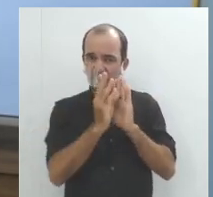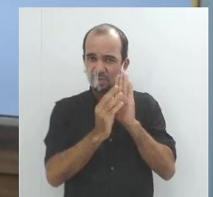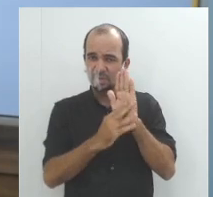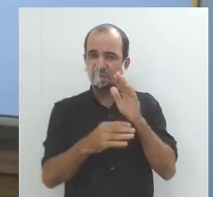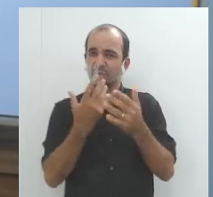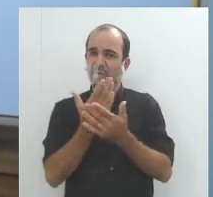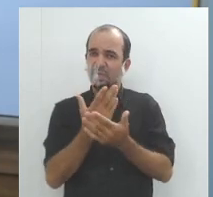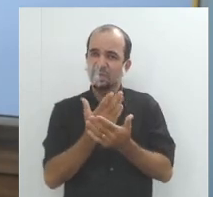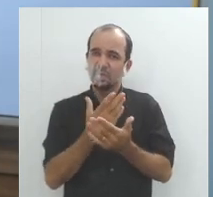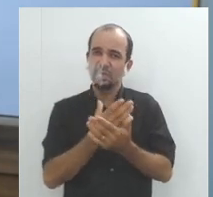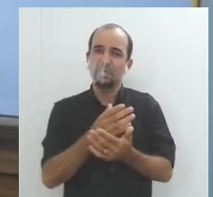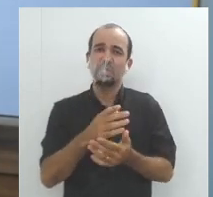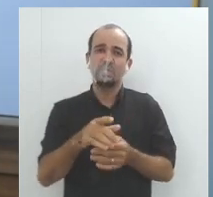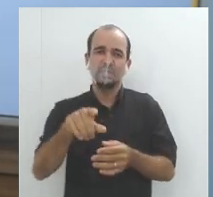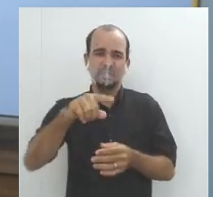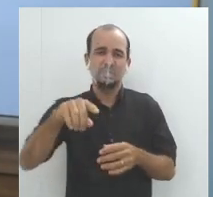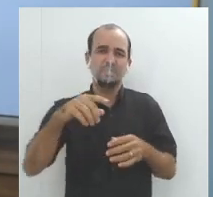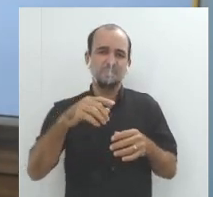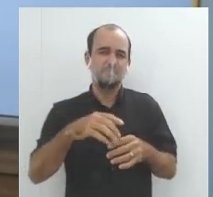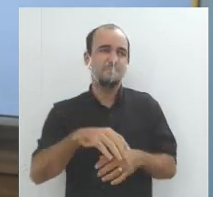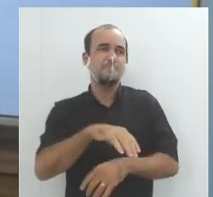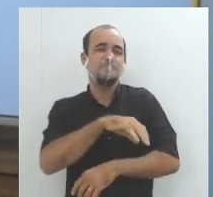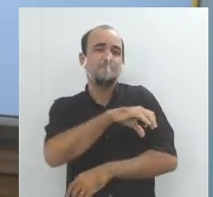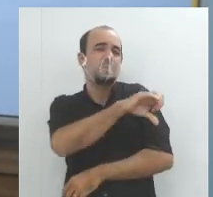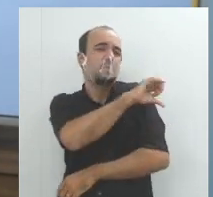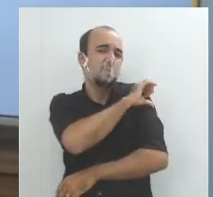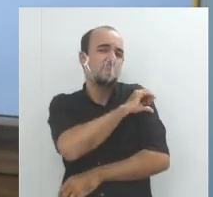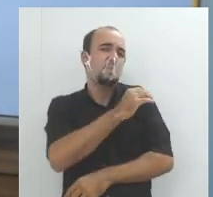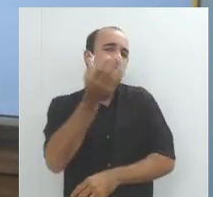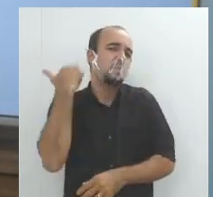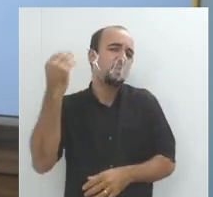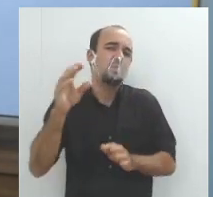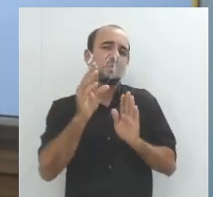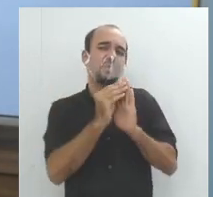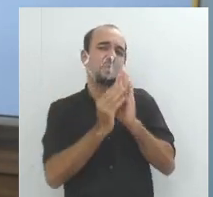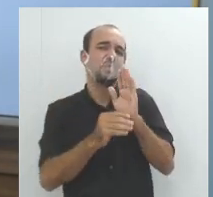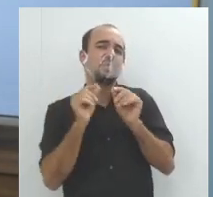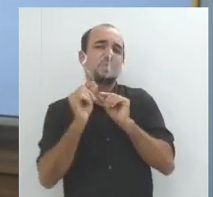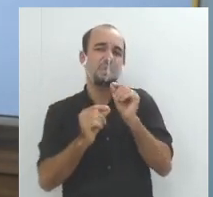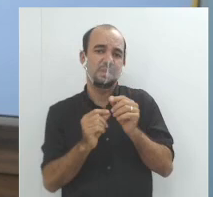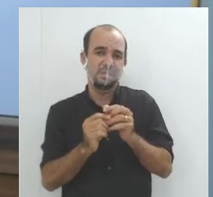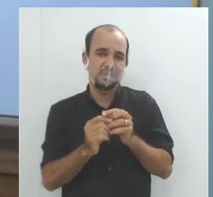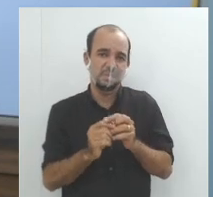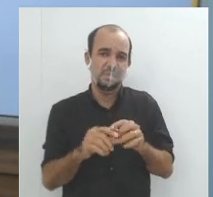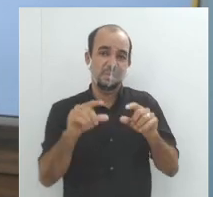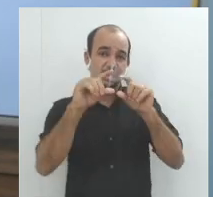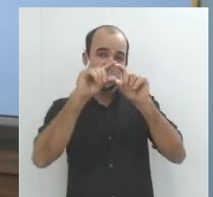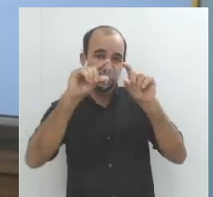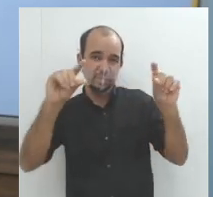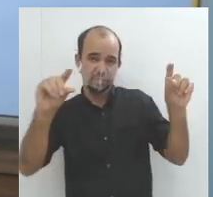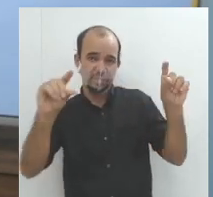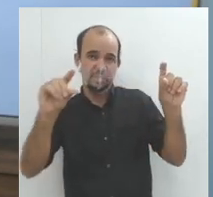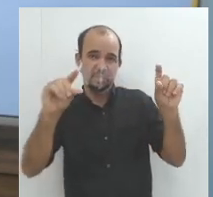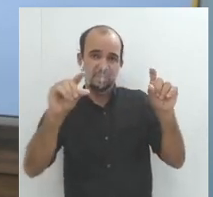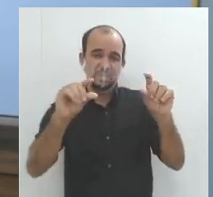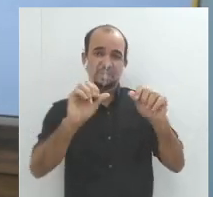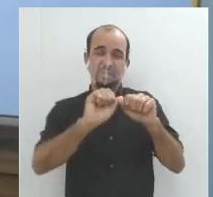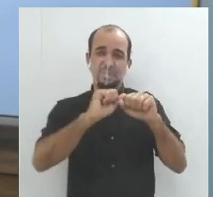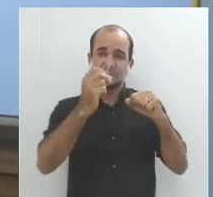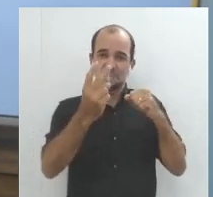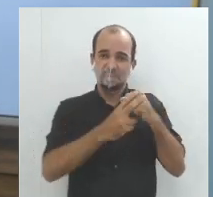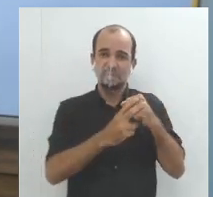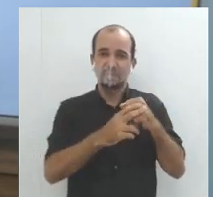lembrem-se, forcem a cabeça para as orações subordinadas